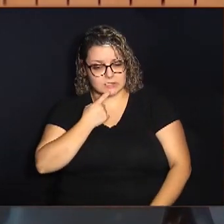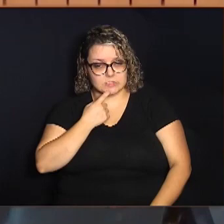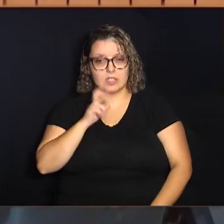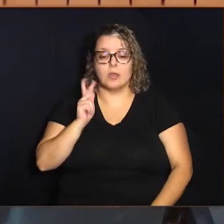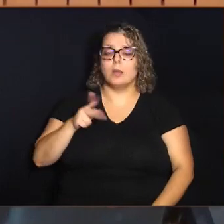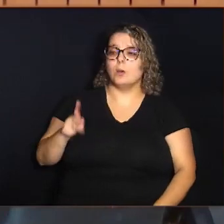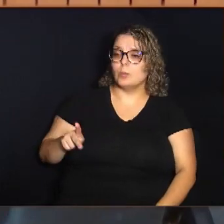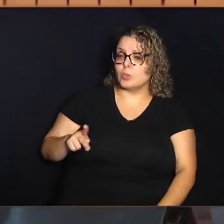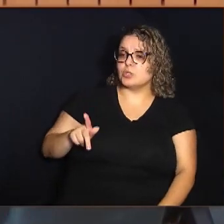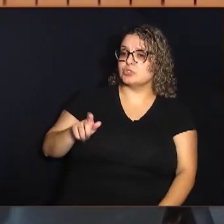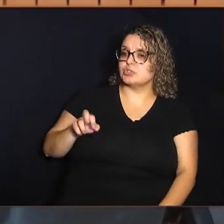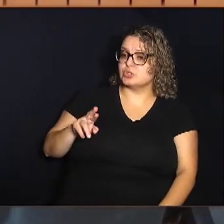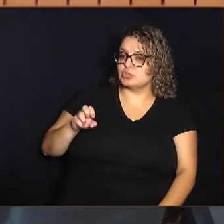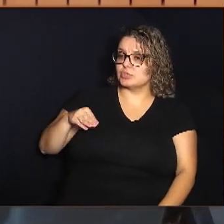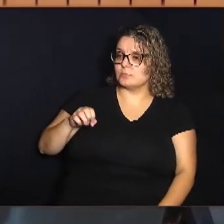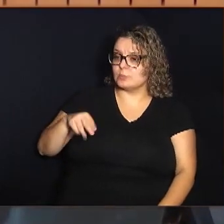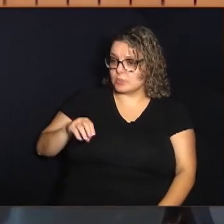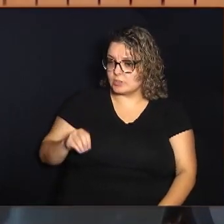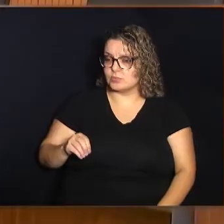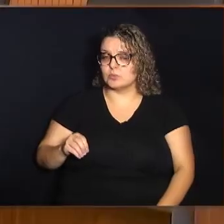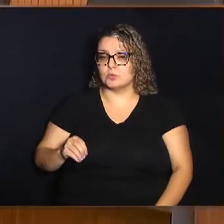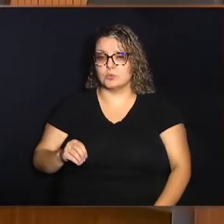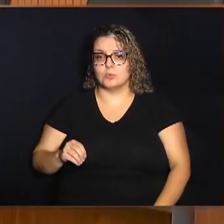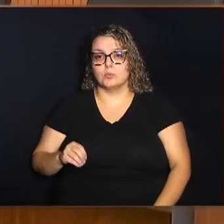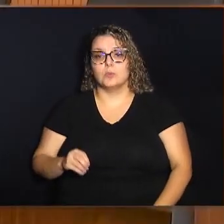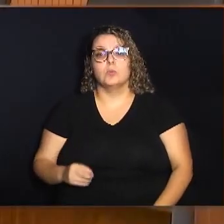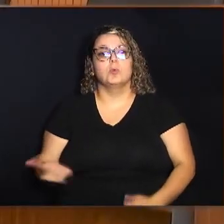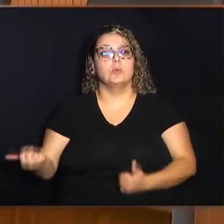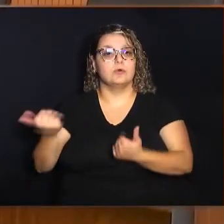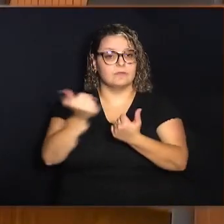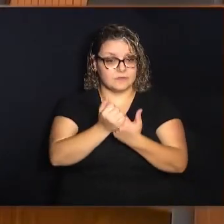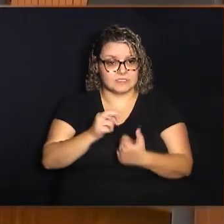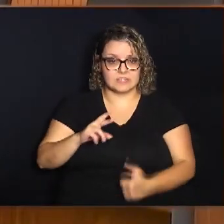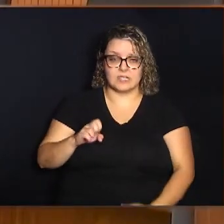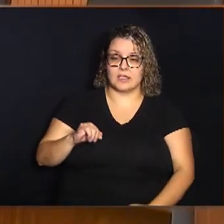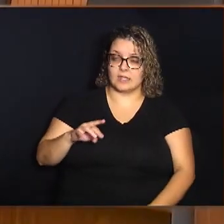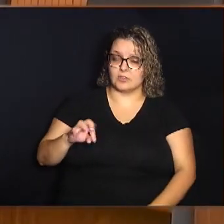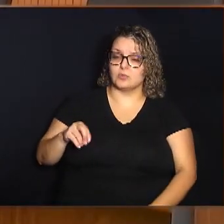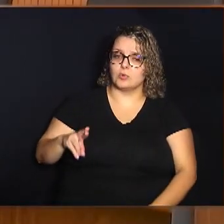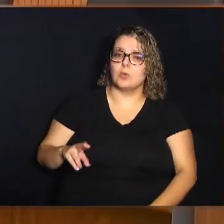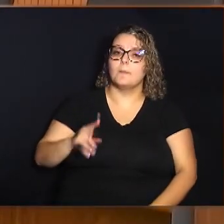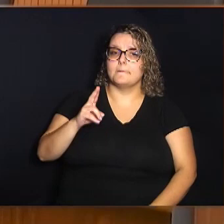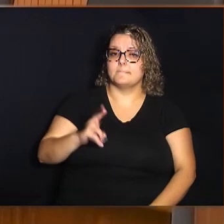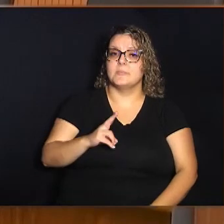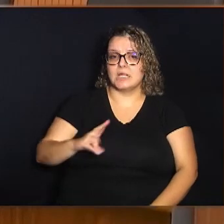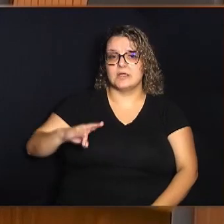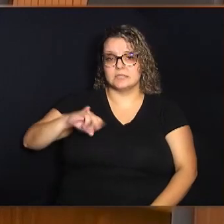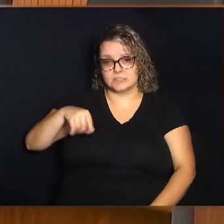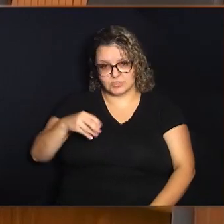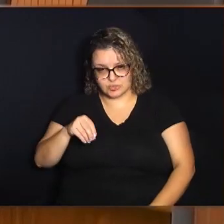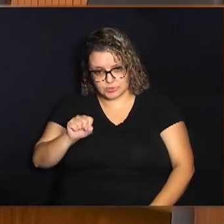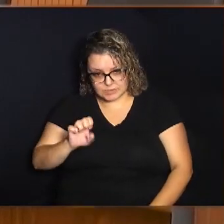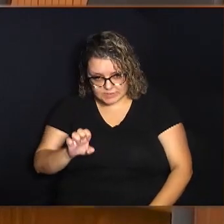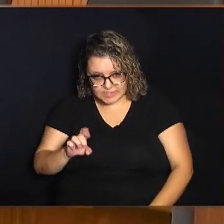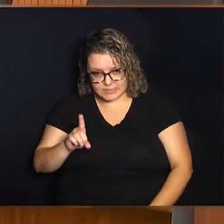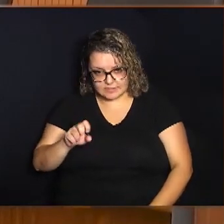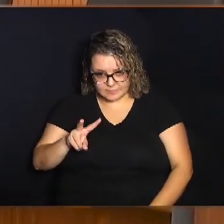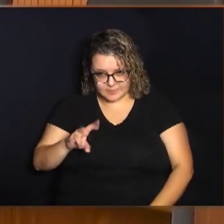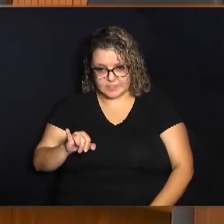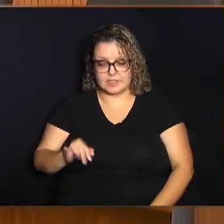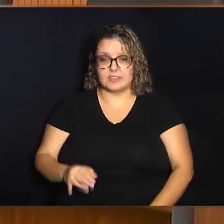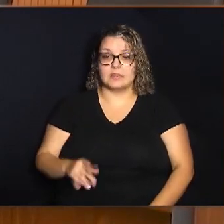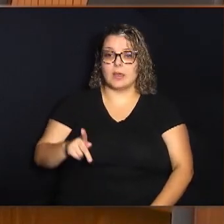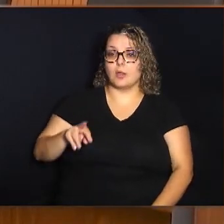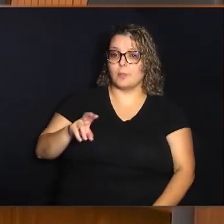professor Germano Rigatti Júnior, o vice-reitor, padre José Benedito de Almeida Davi, da pró-reitora